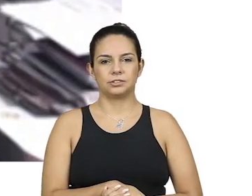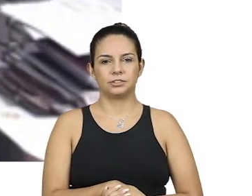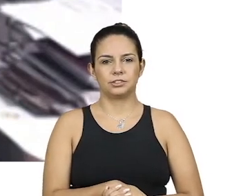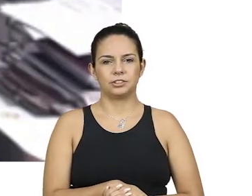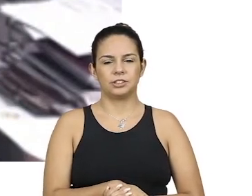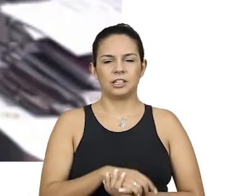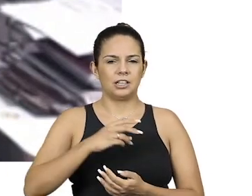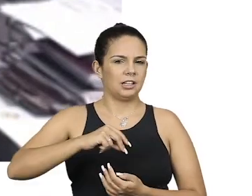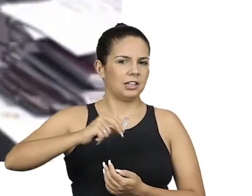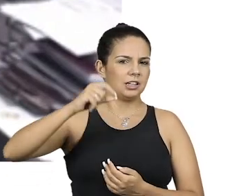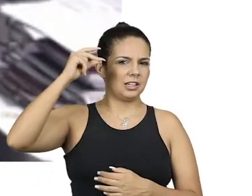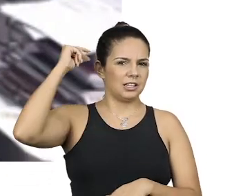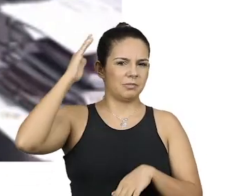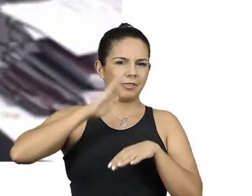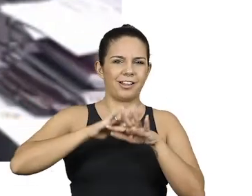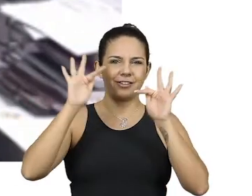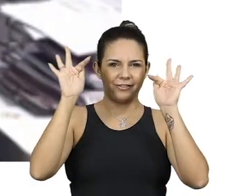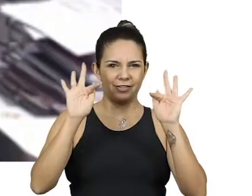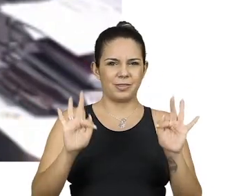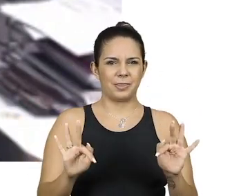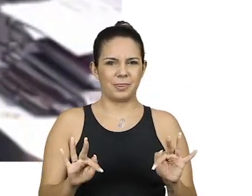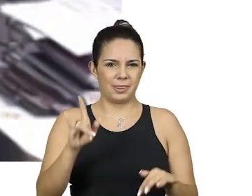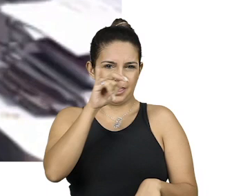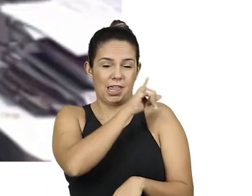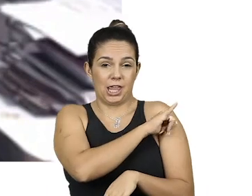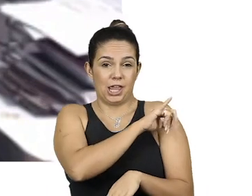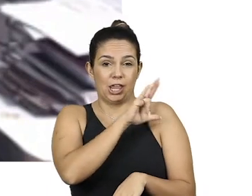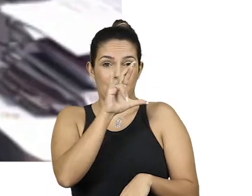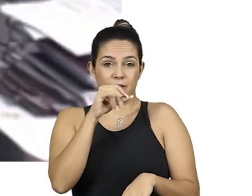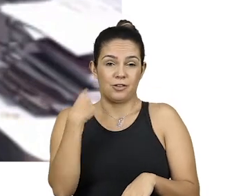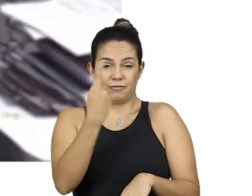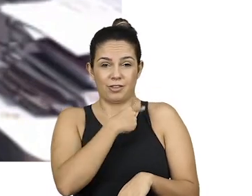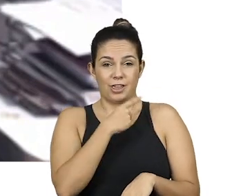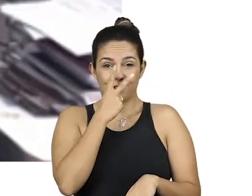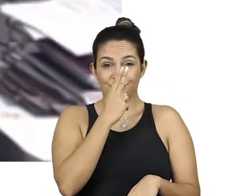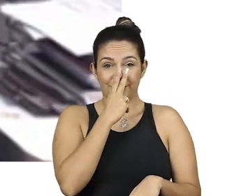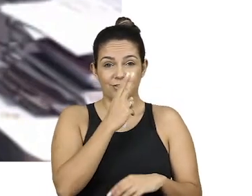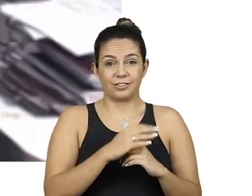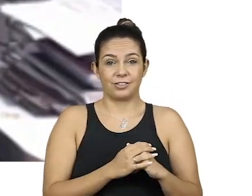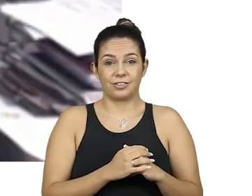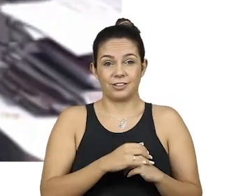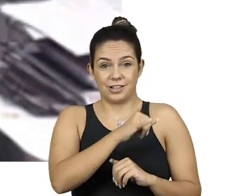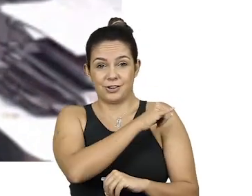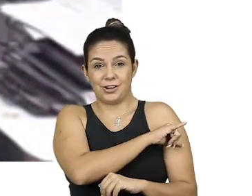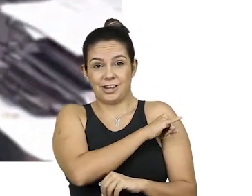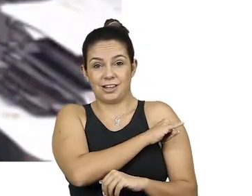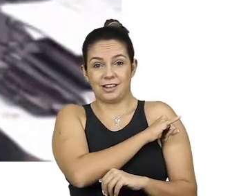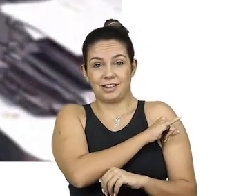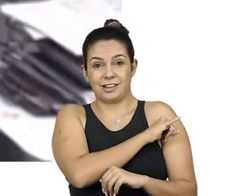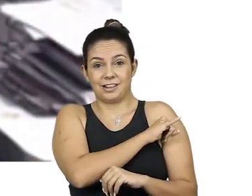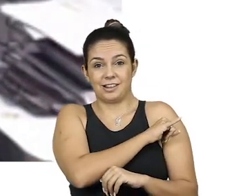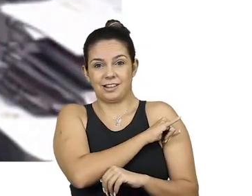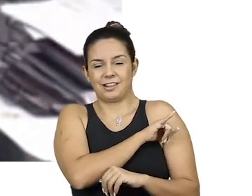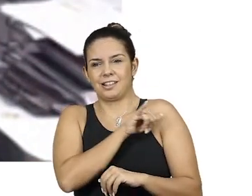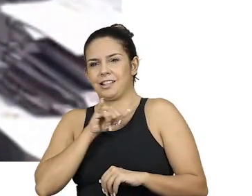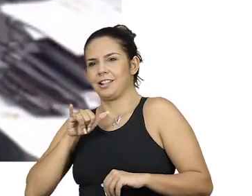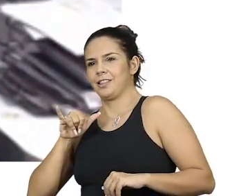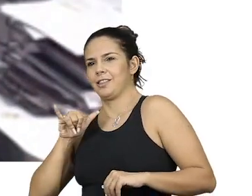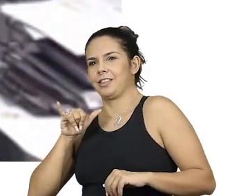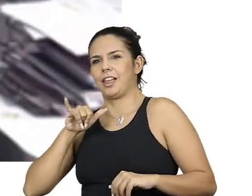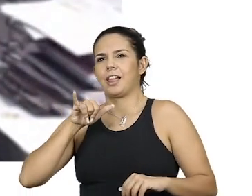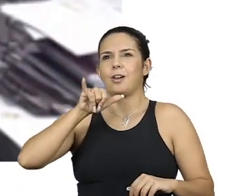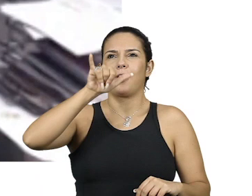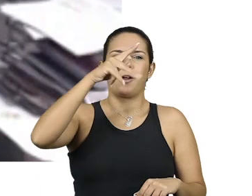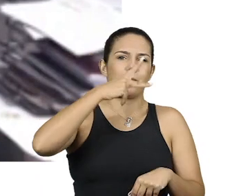Eram tempos mais felizes no Rio de Janeiro. A gente achava que o Rio de Janeiro ia decolar,